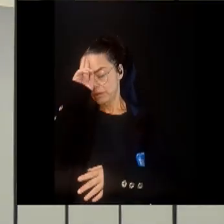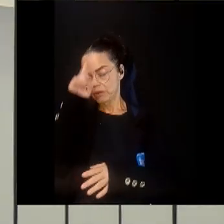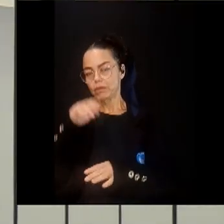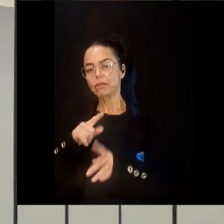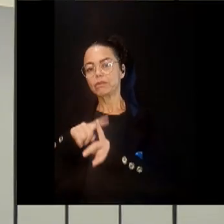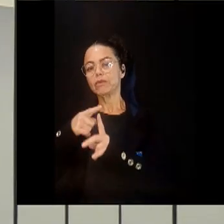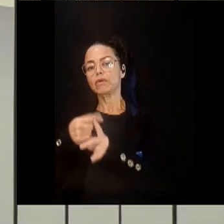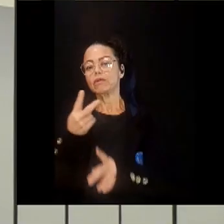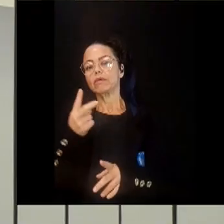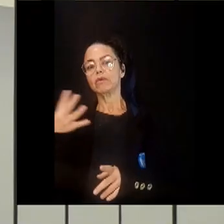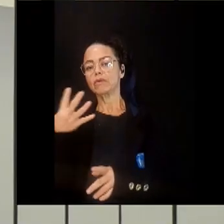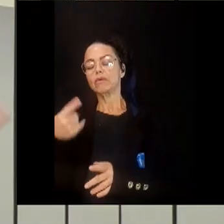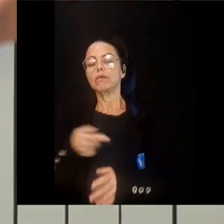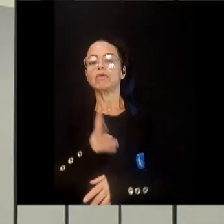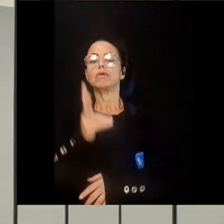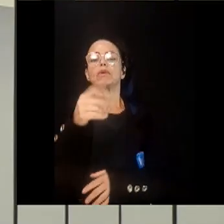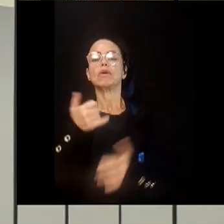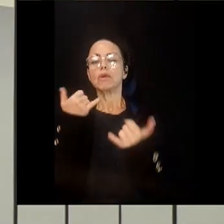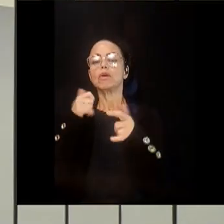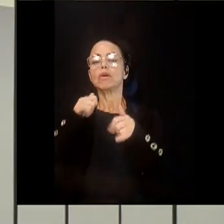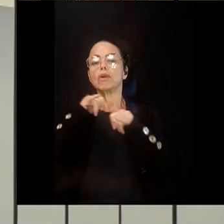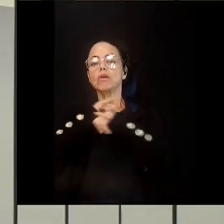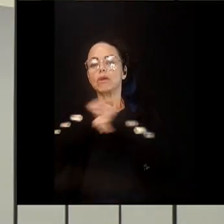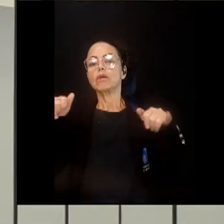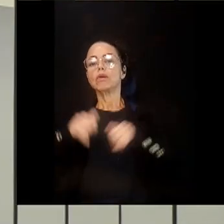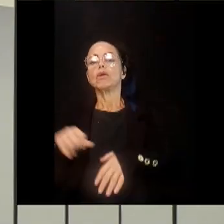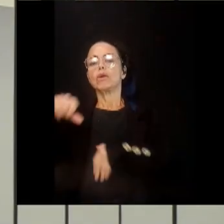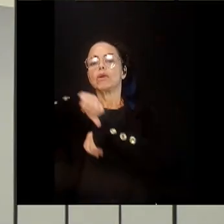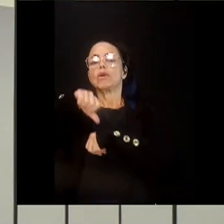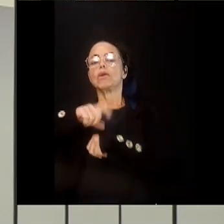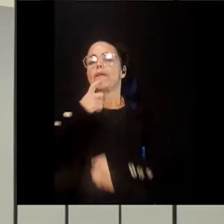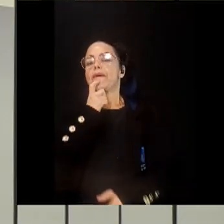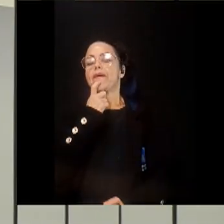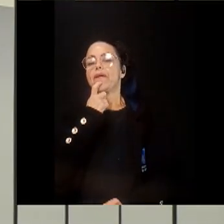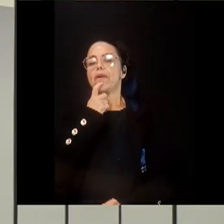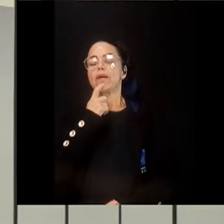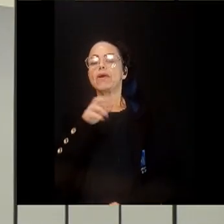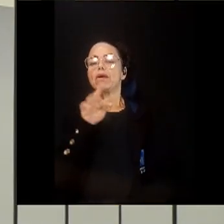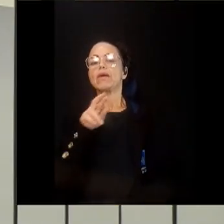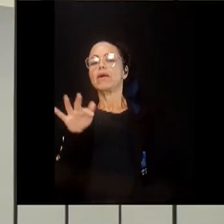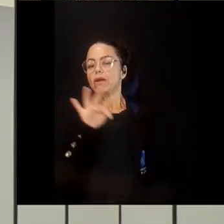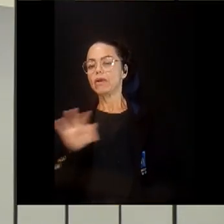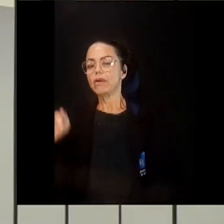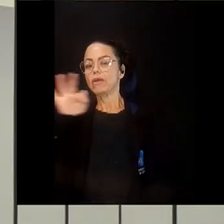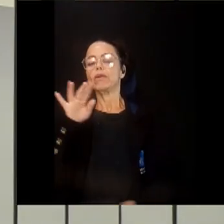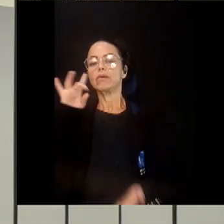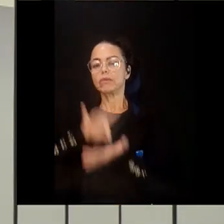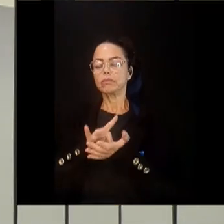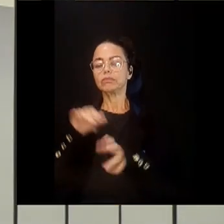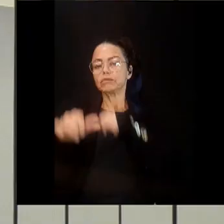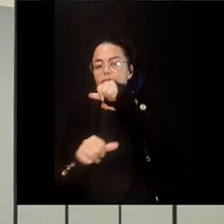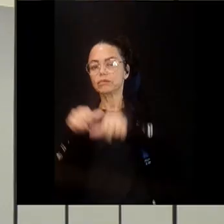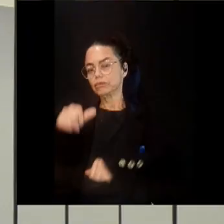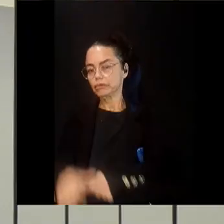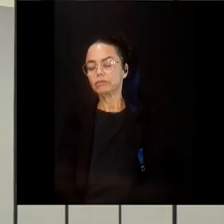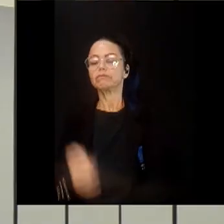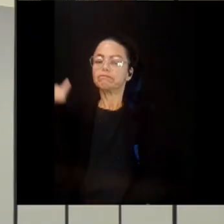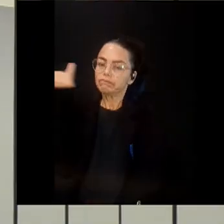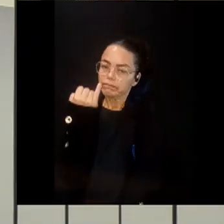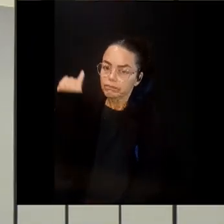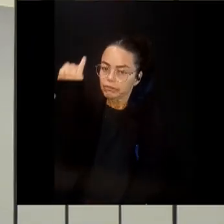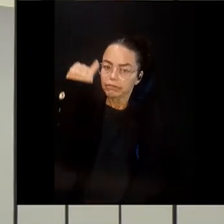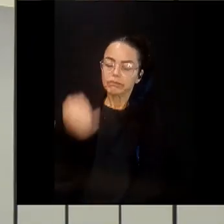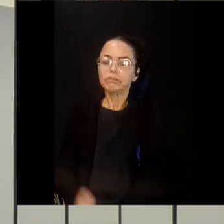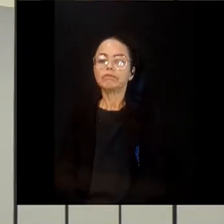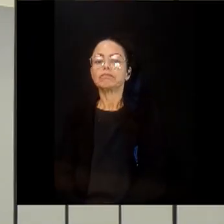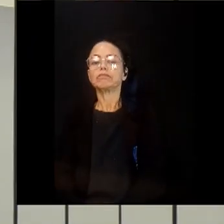segue aqui com as notícias da metrópole. Receita Federal oficializou uma mudança importante no Cadastro